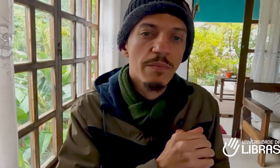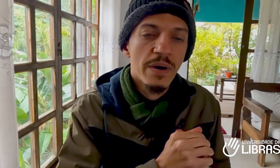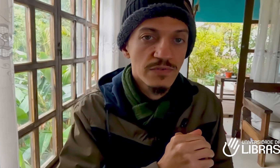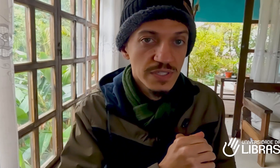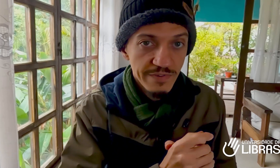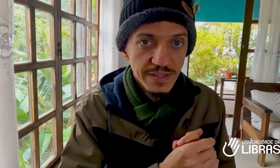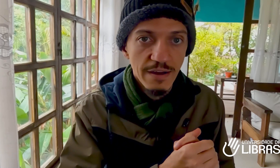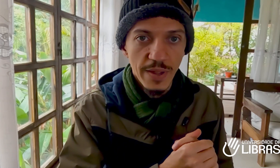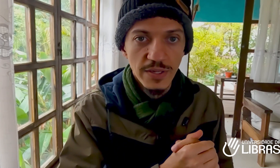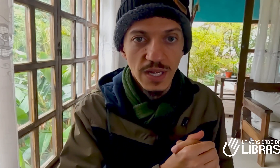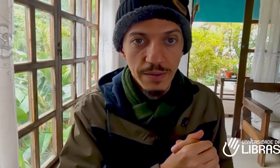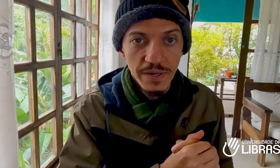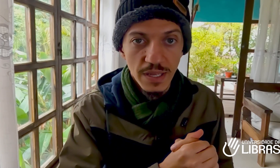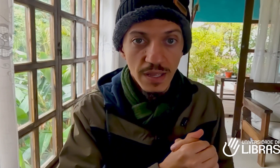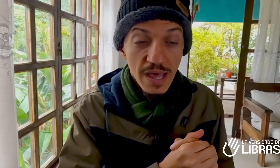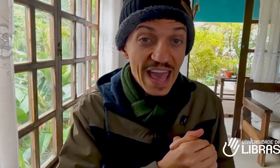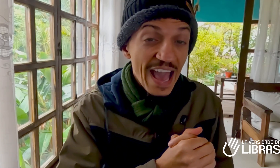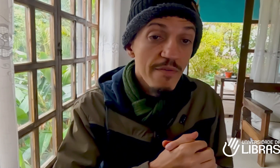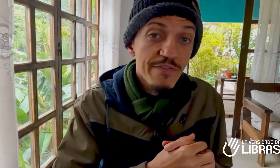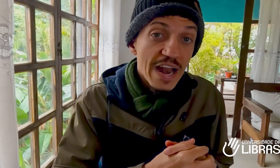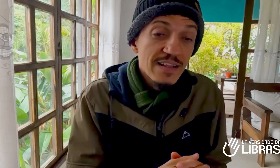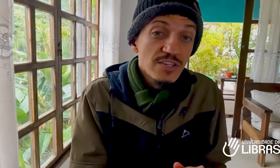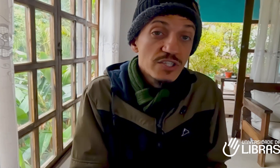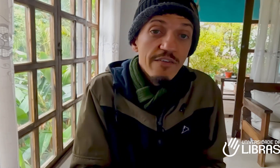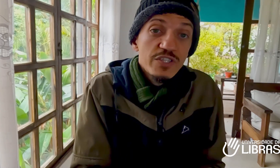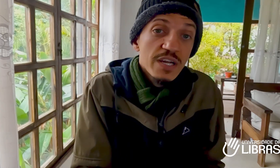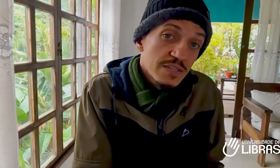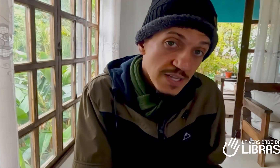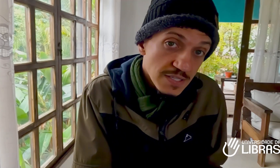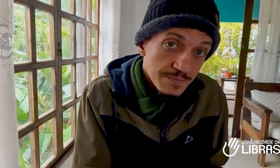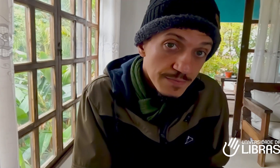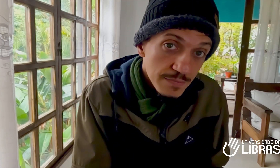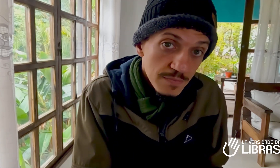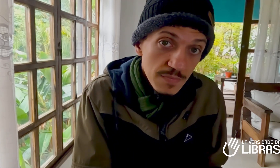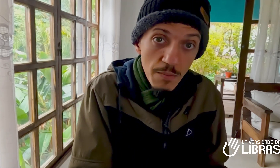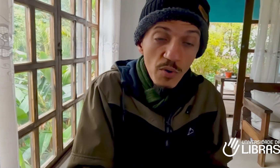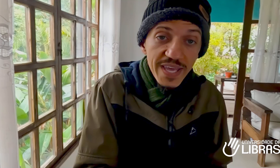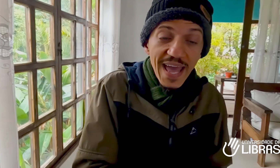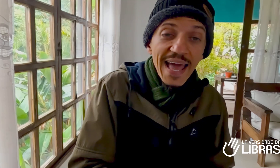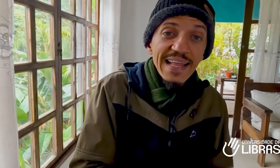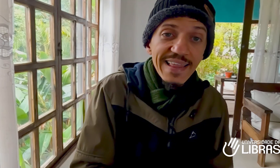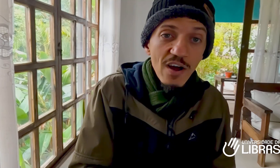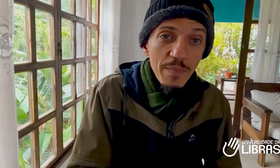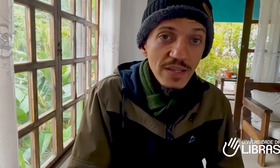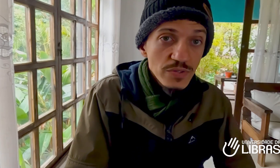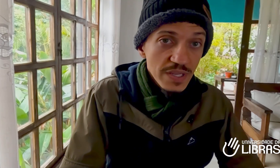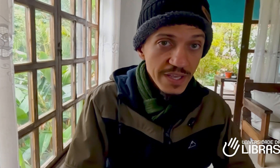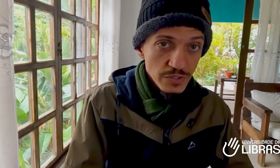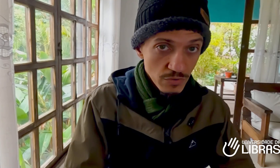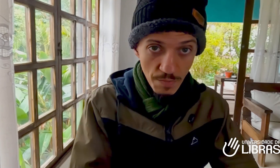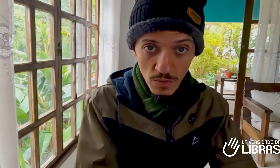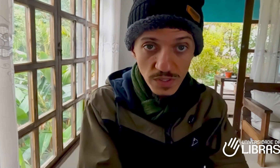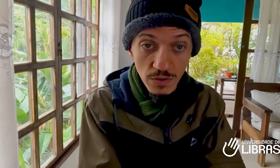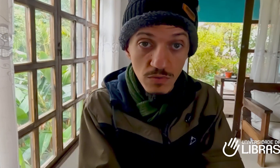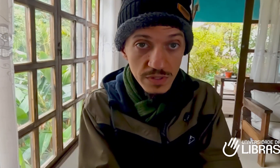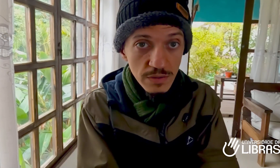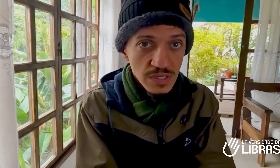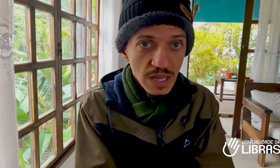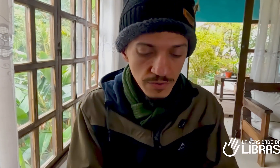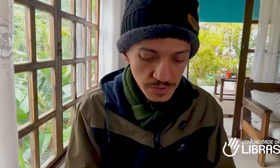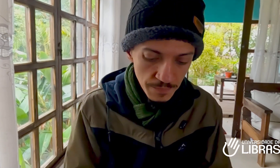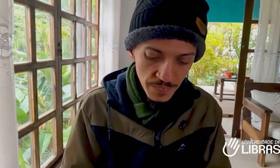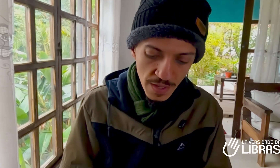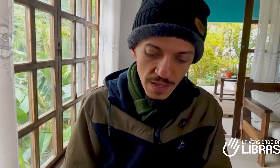8 semanas, você vai estar fluente em Libras. É uma virada de chave gigantesca. Porque é literalmente o seguinte, como aconteceu com